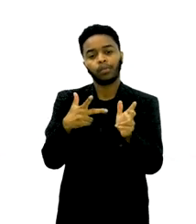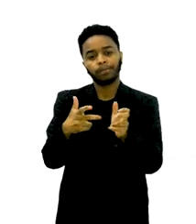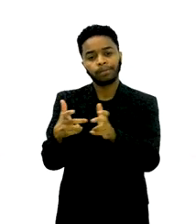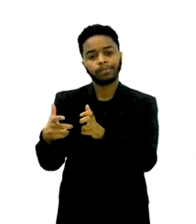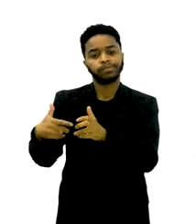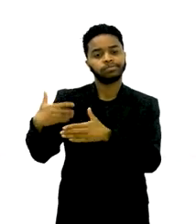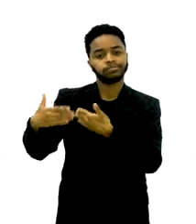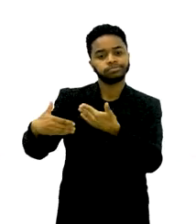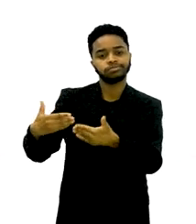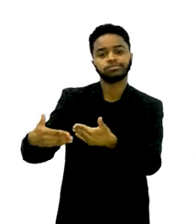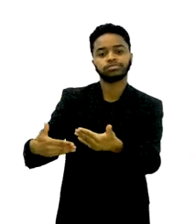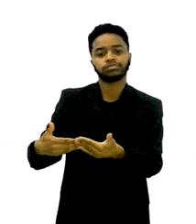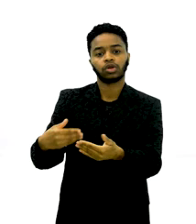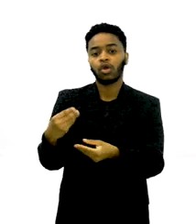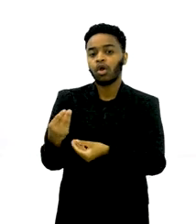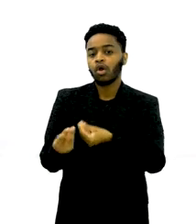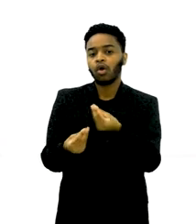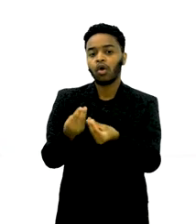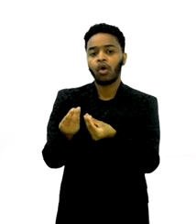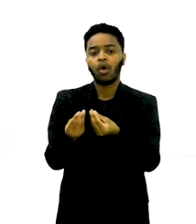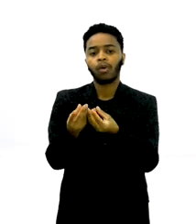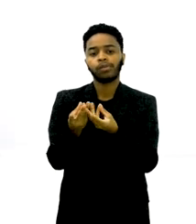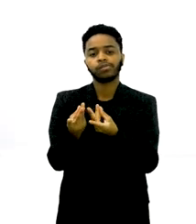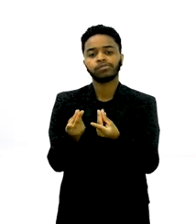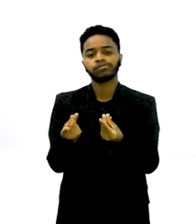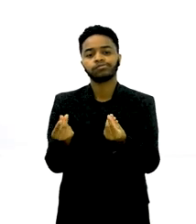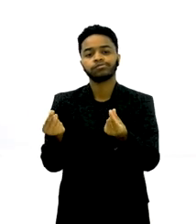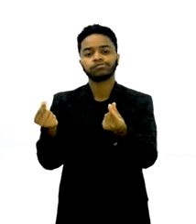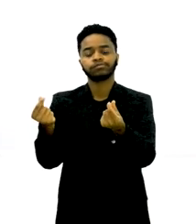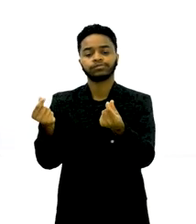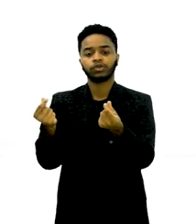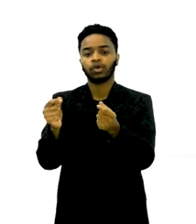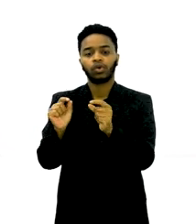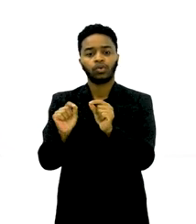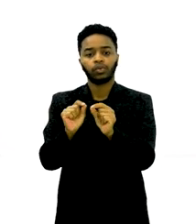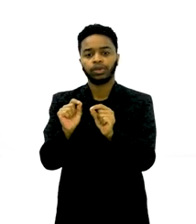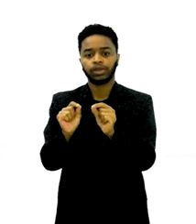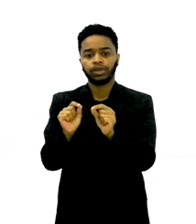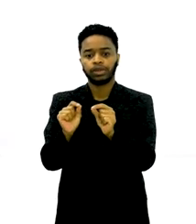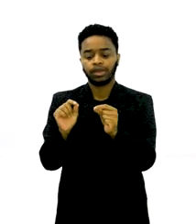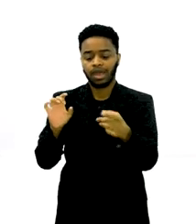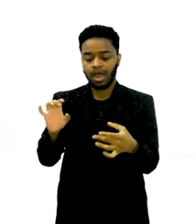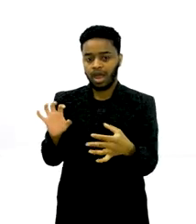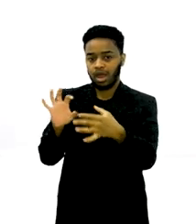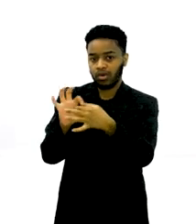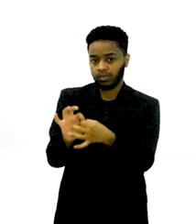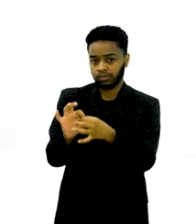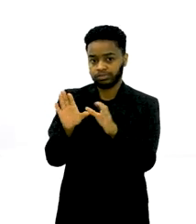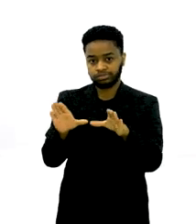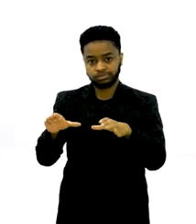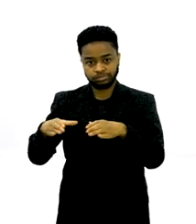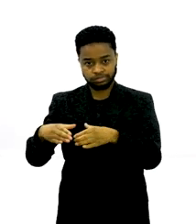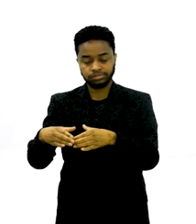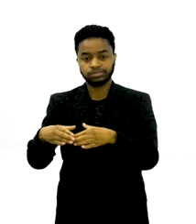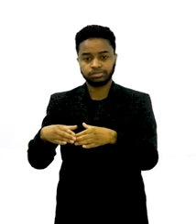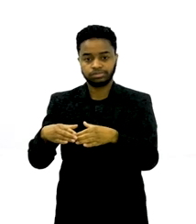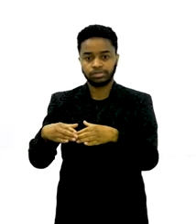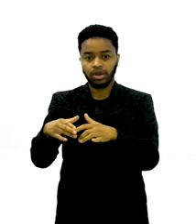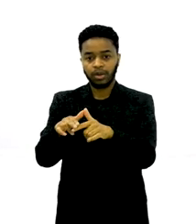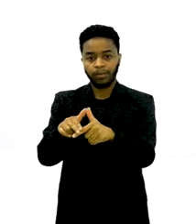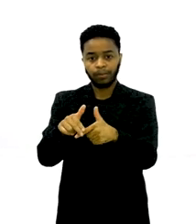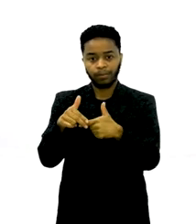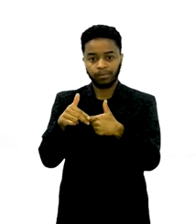eh como foi se perdendo né esse esse Elo comunitário